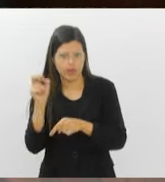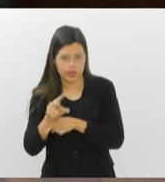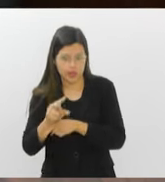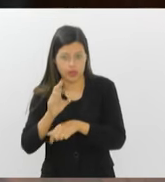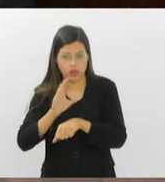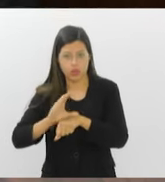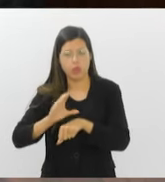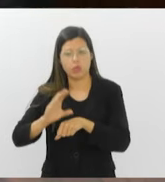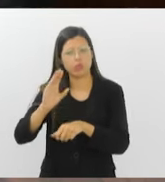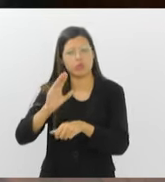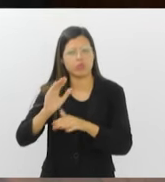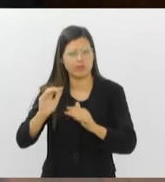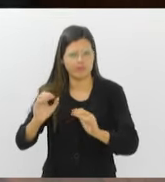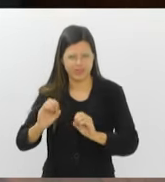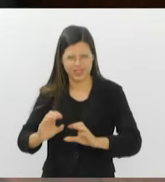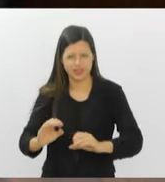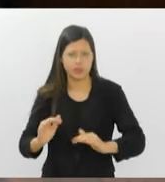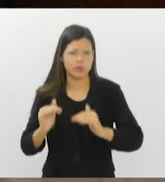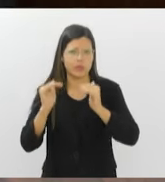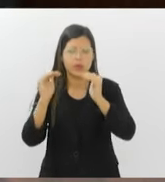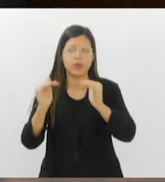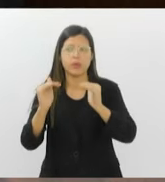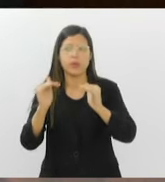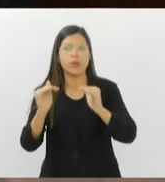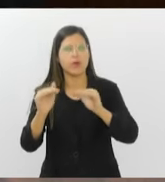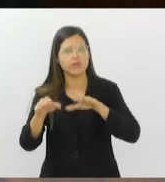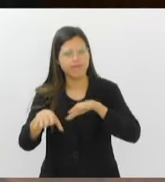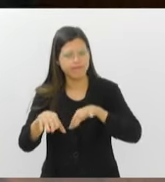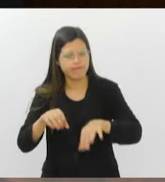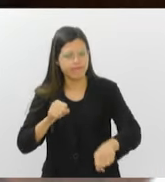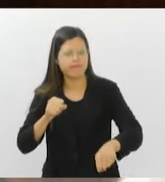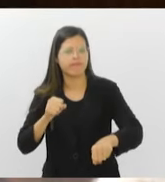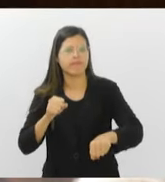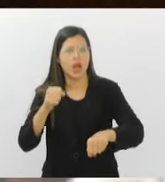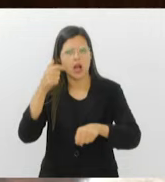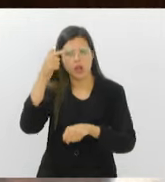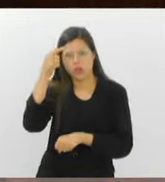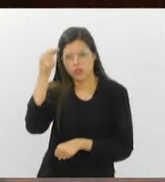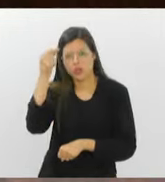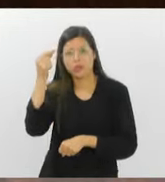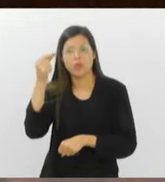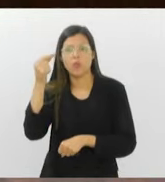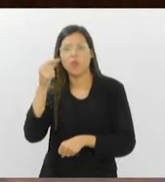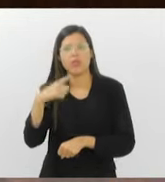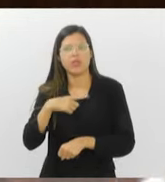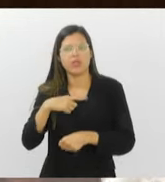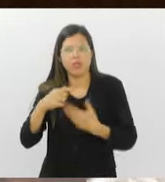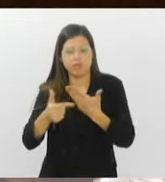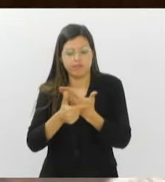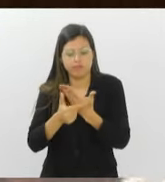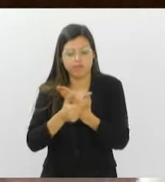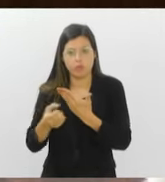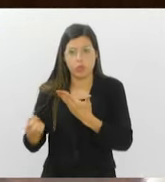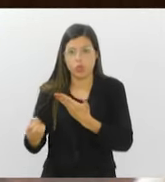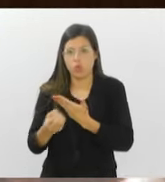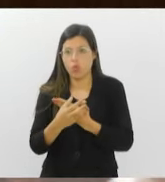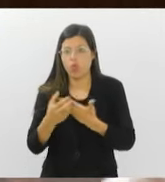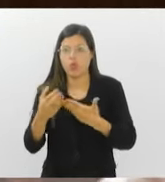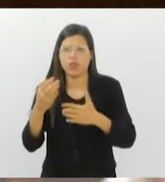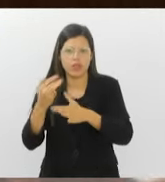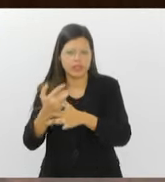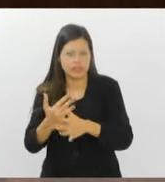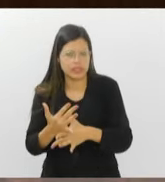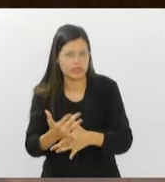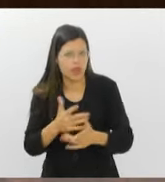superior, eles, e concluir, se graduar, eles vão conseguir ter um novo papel na região onde convivem, nos